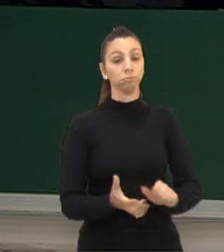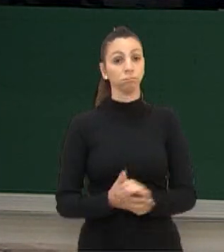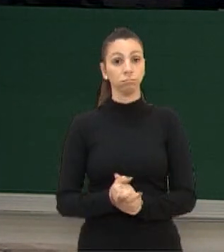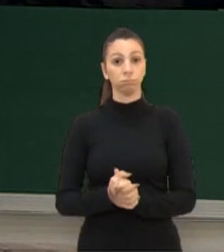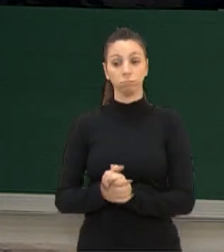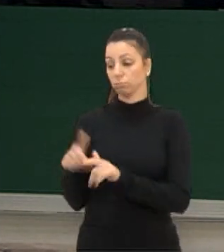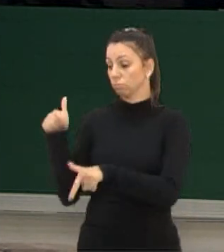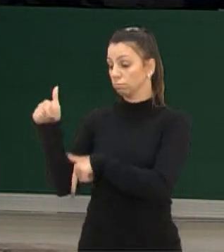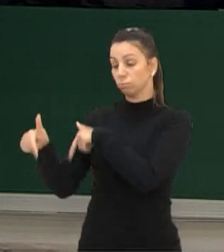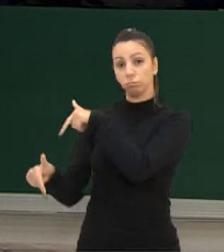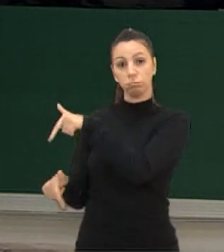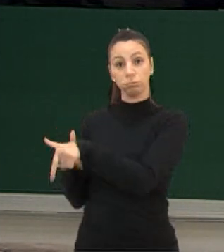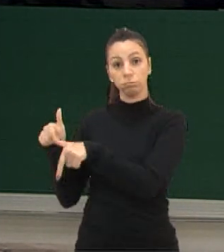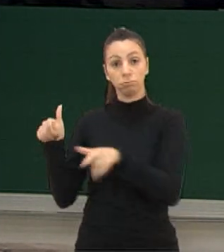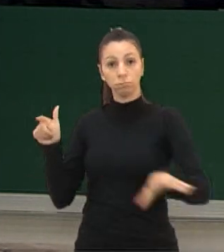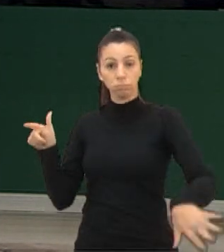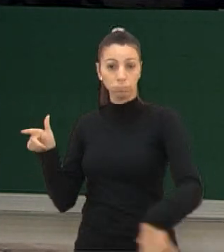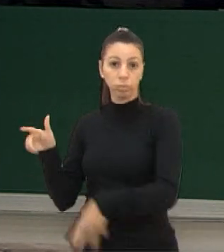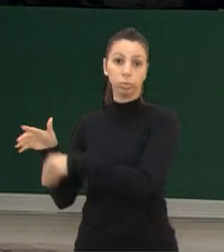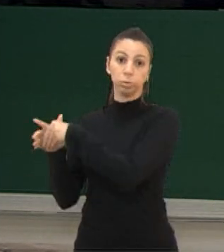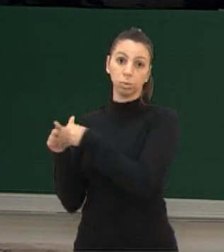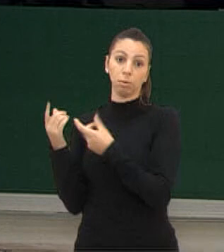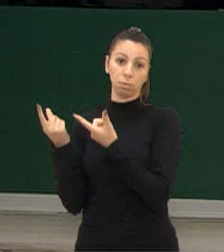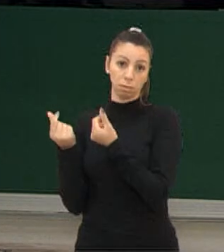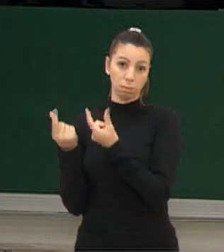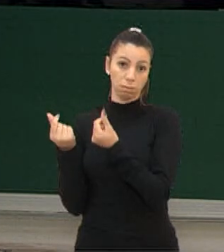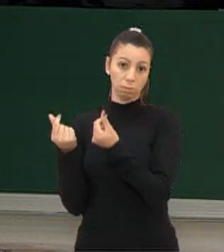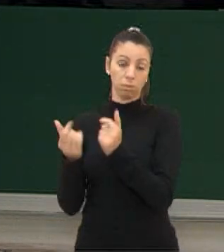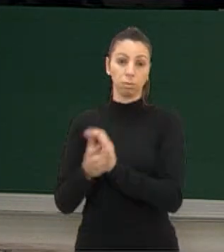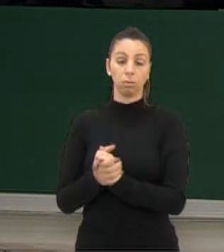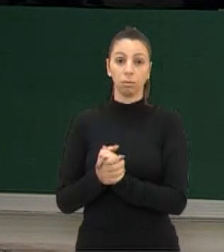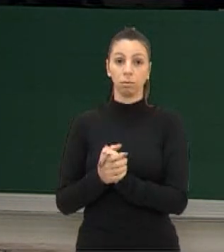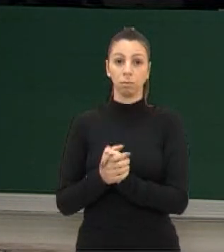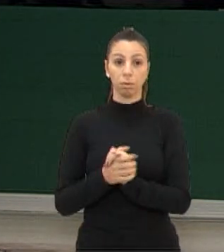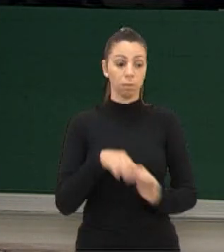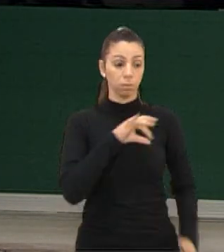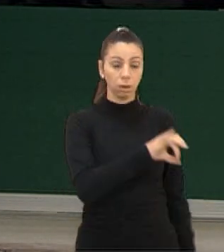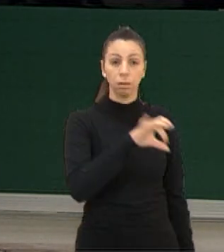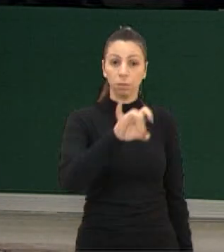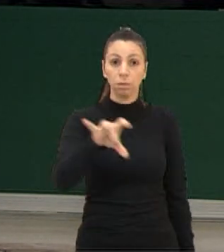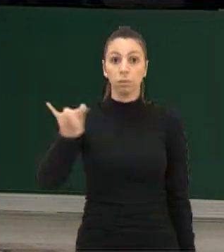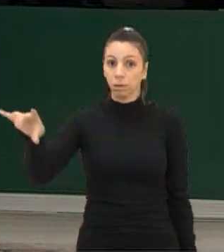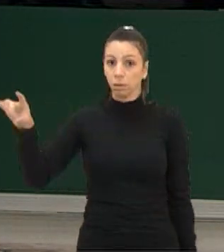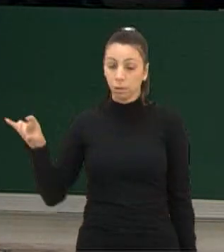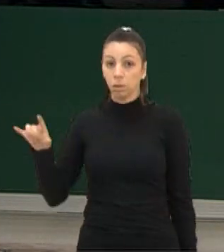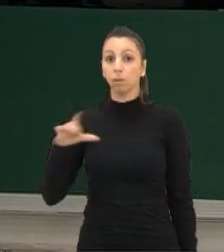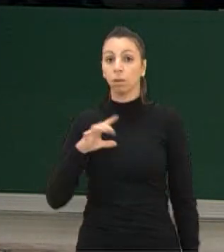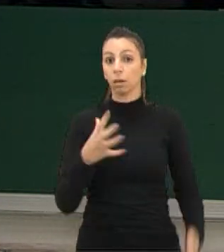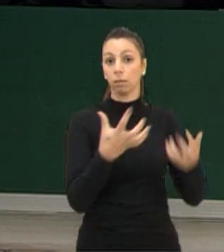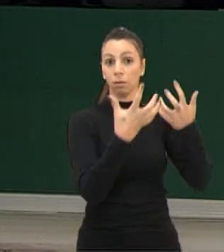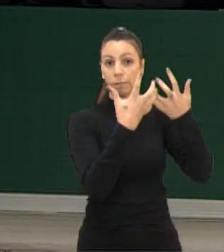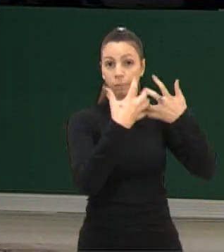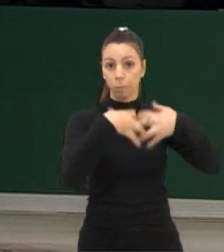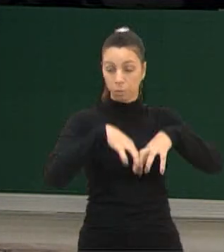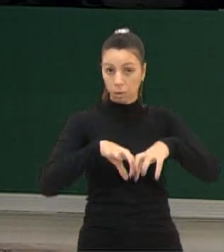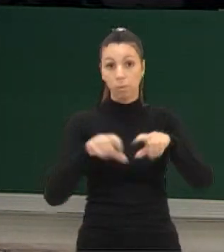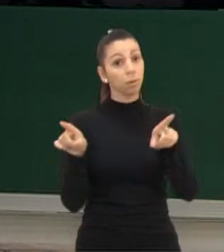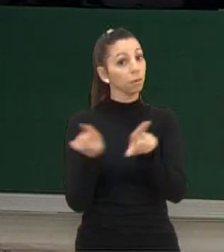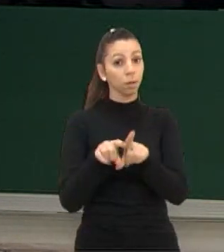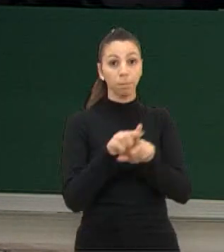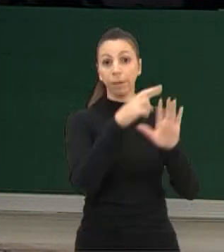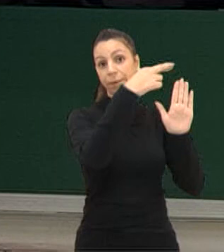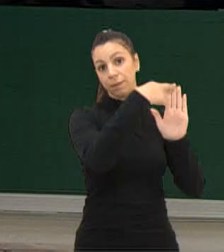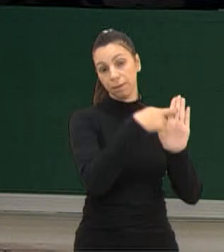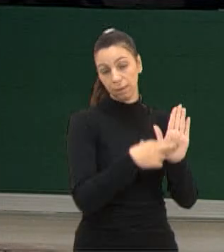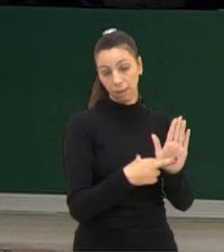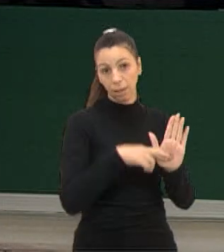o trabalho agrega economicamente. Todos têm uma função, né? E todos vão ter regras. Seja mais